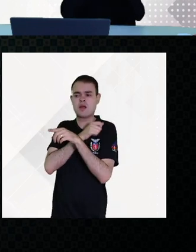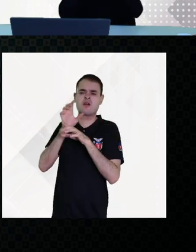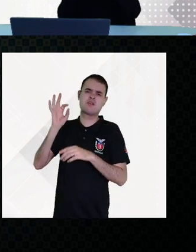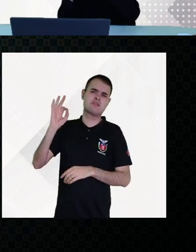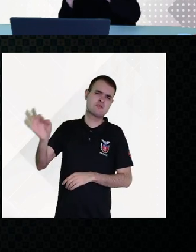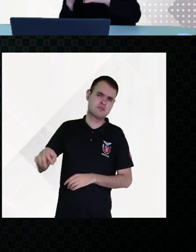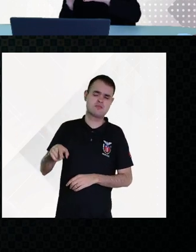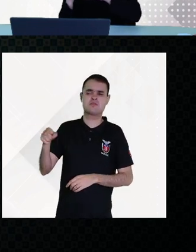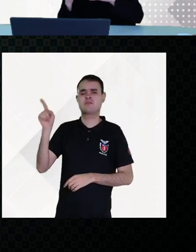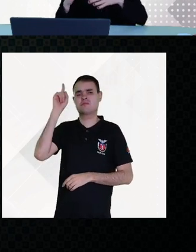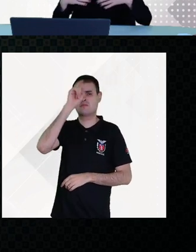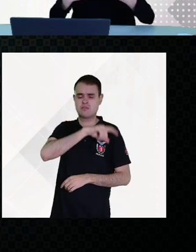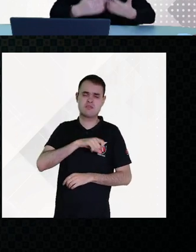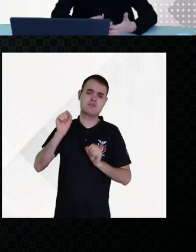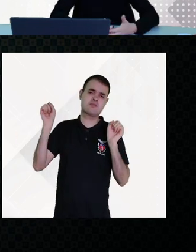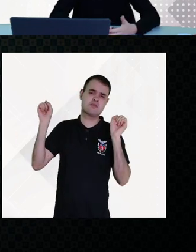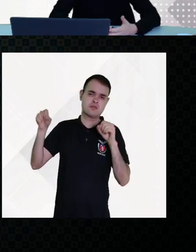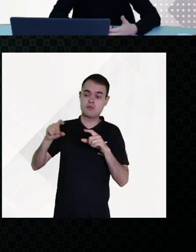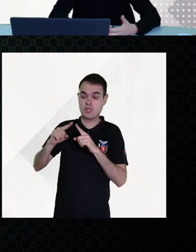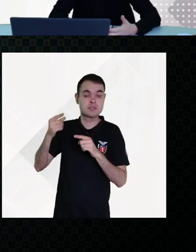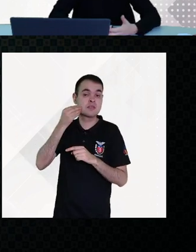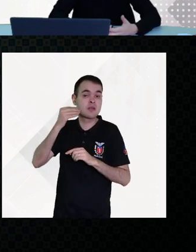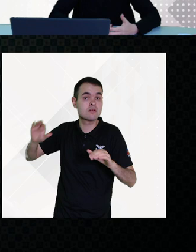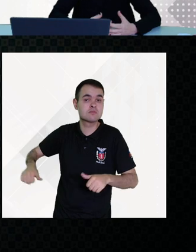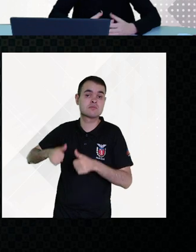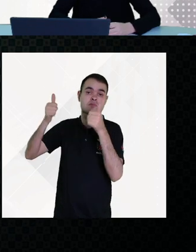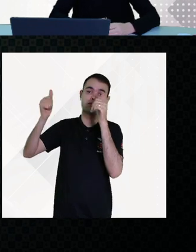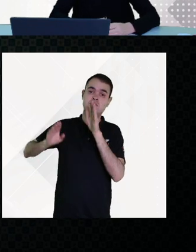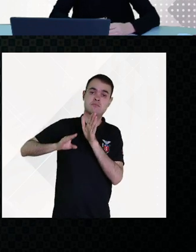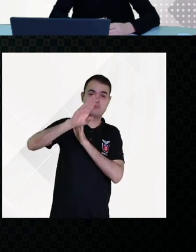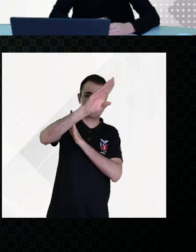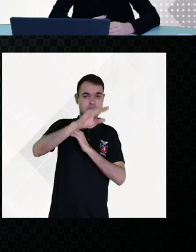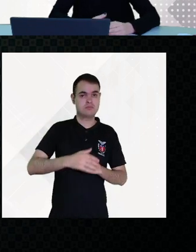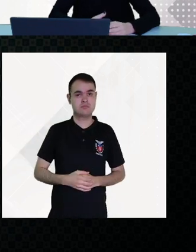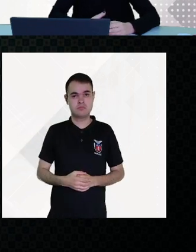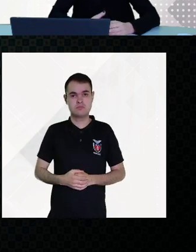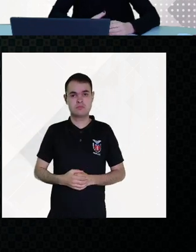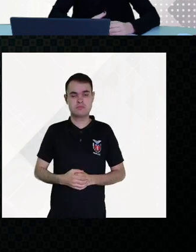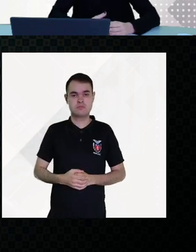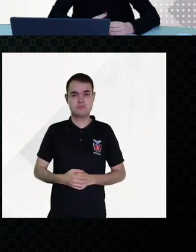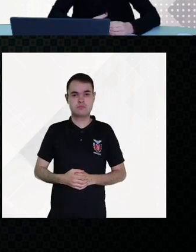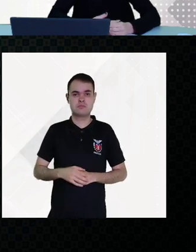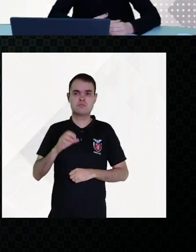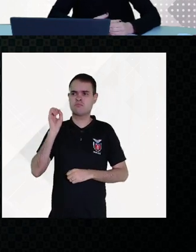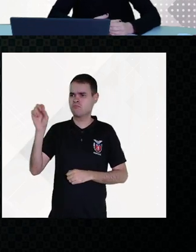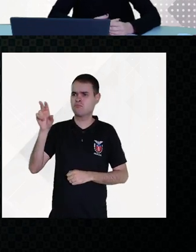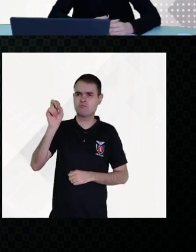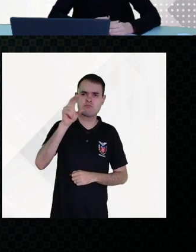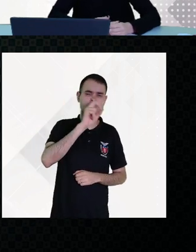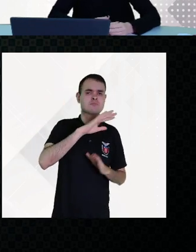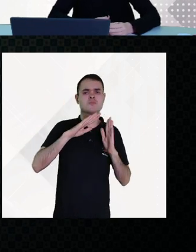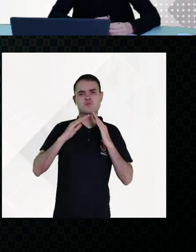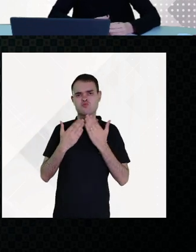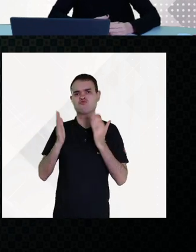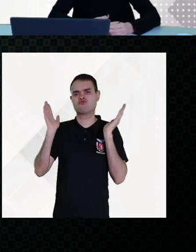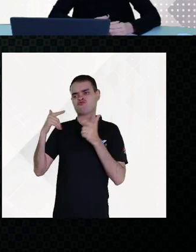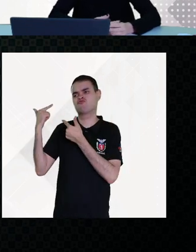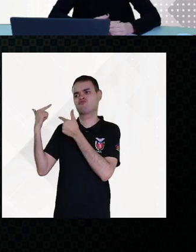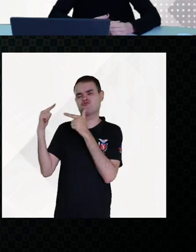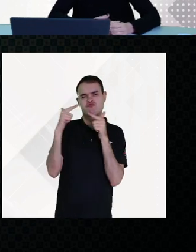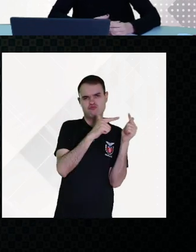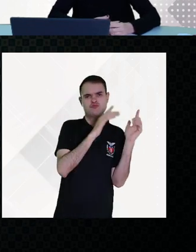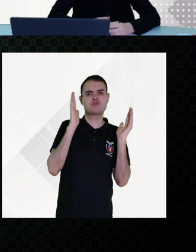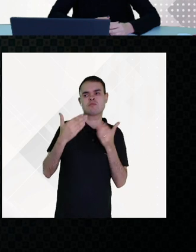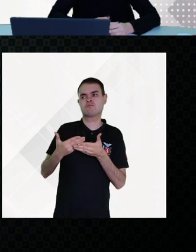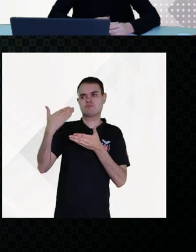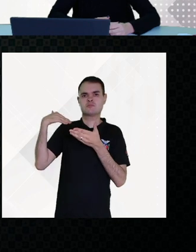Ah, ele tem dificuldade nisso. Para que a gente possa avançar. Tá? Eu tenho trabalhado em muitas escolas, trabalhei muito tempo em escolas. Claro que no início a